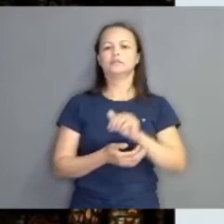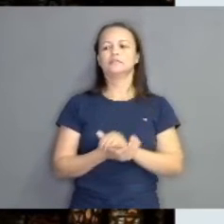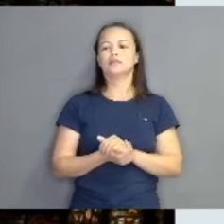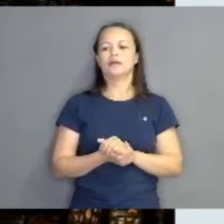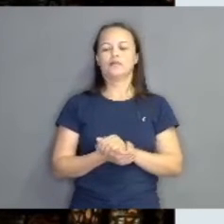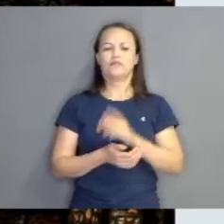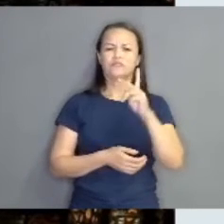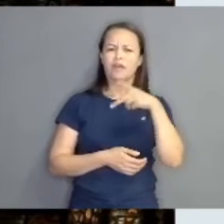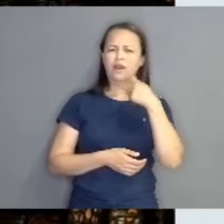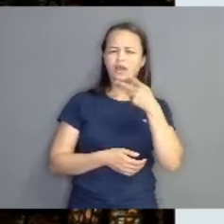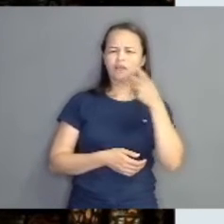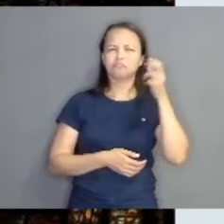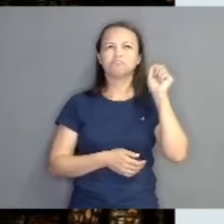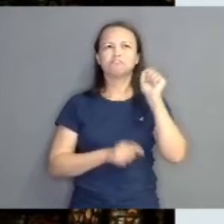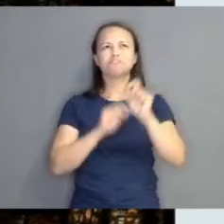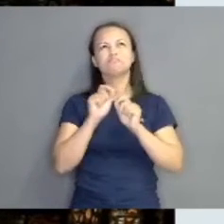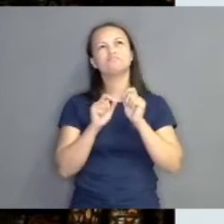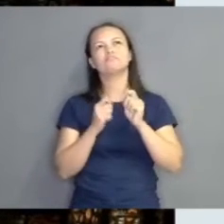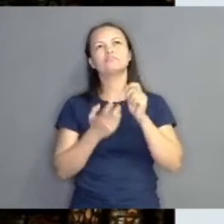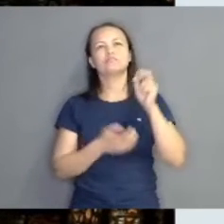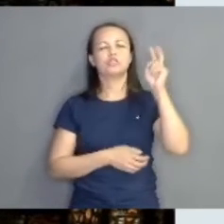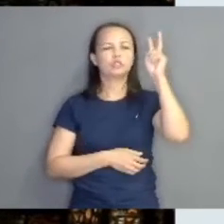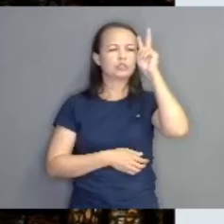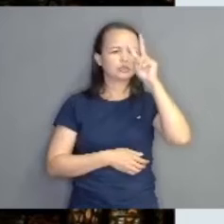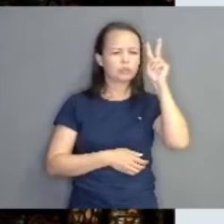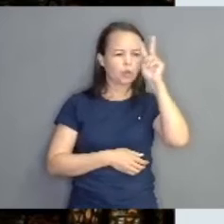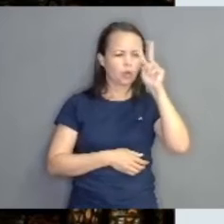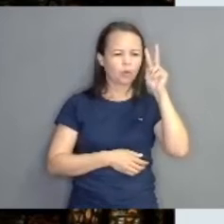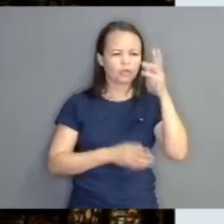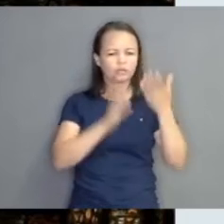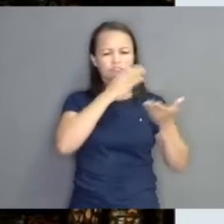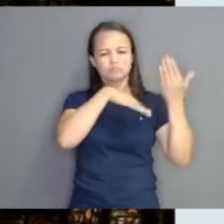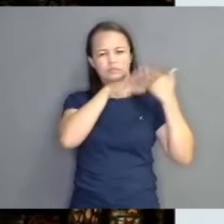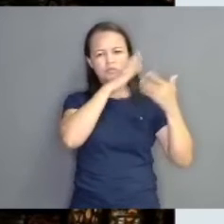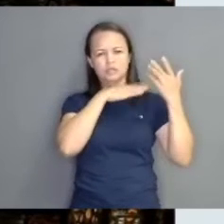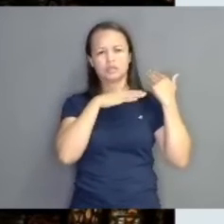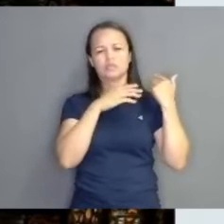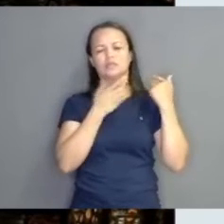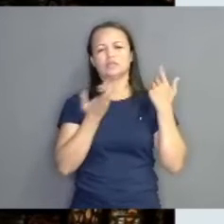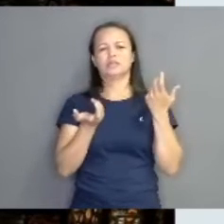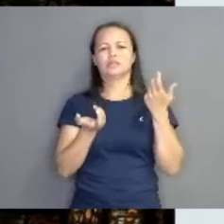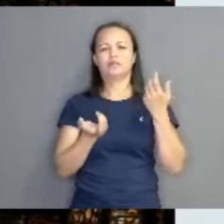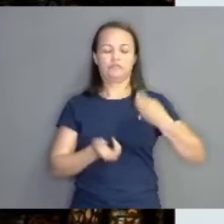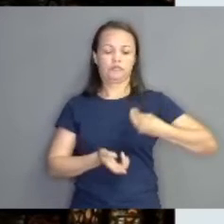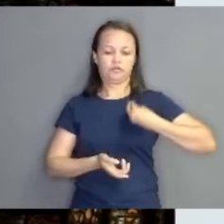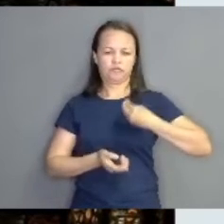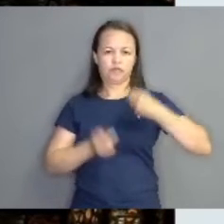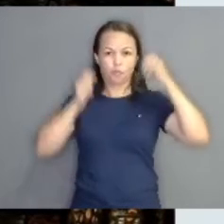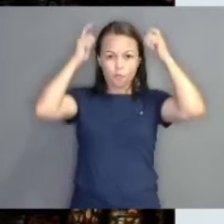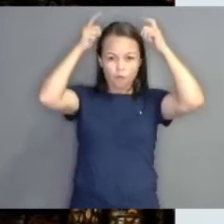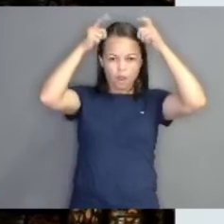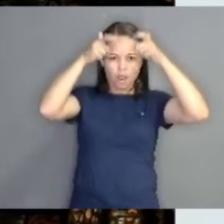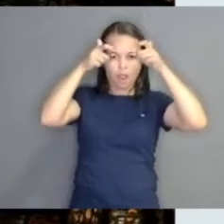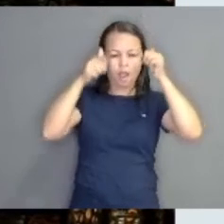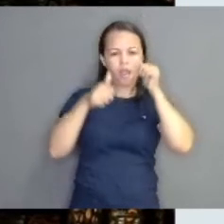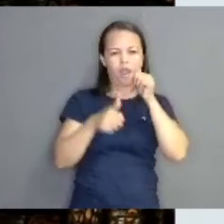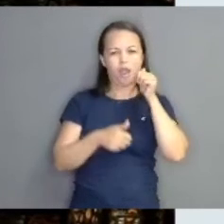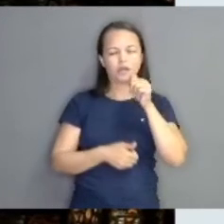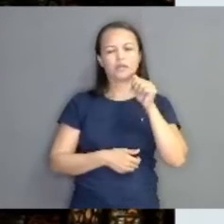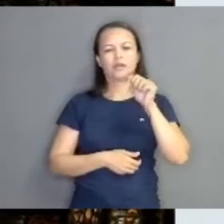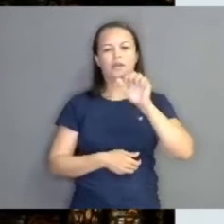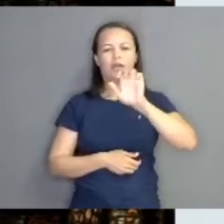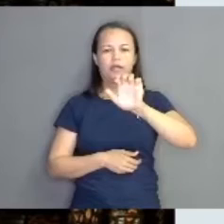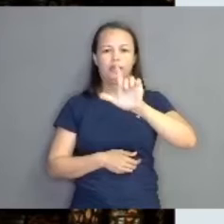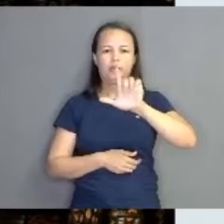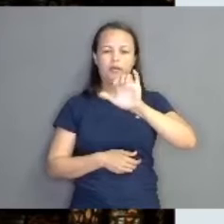da história da época em que viveu a rainha Elizabeth. Tá certo?